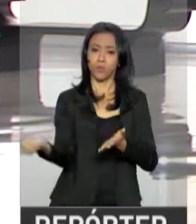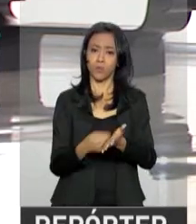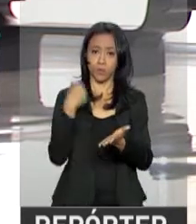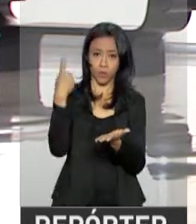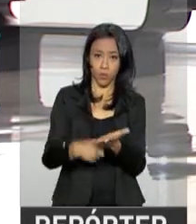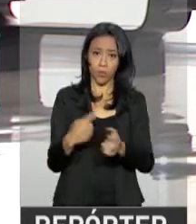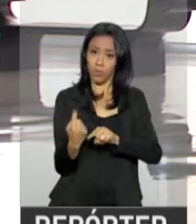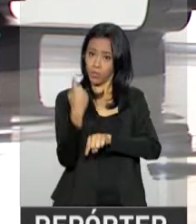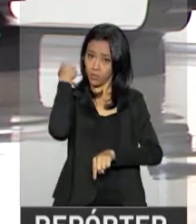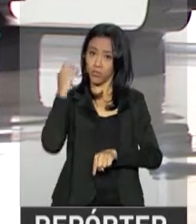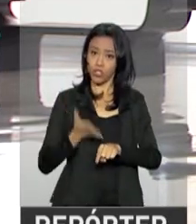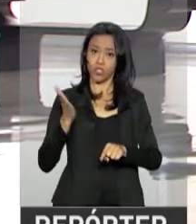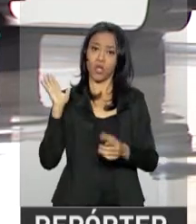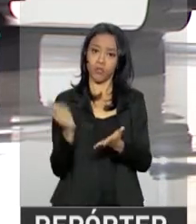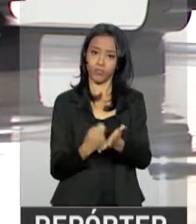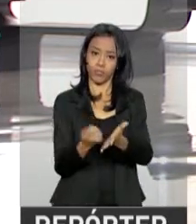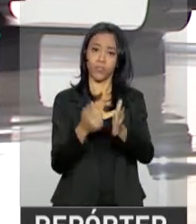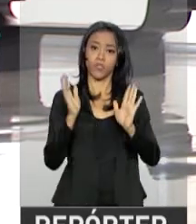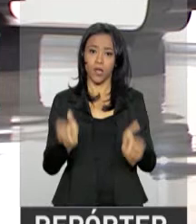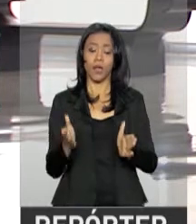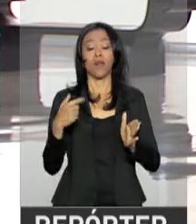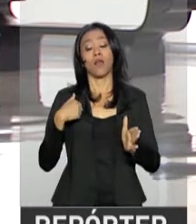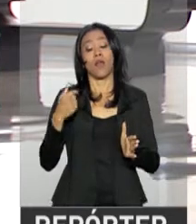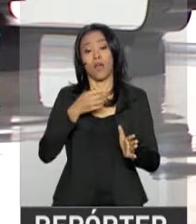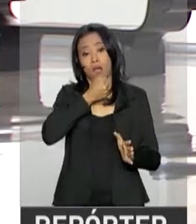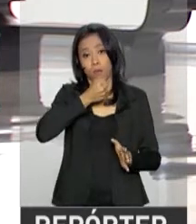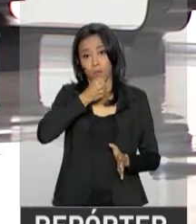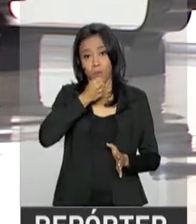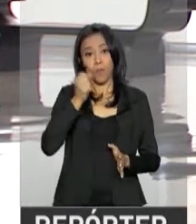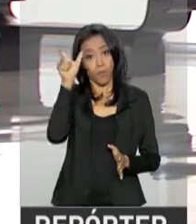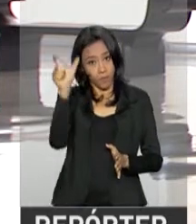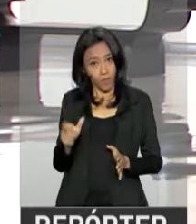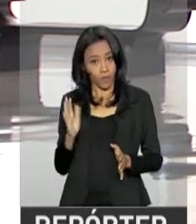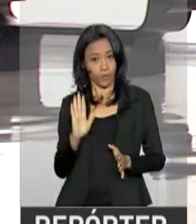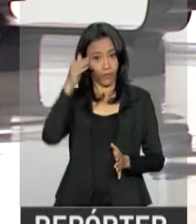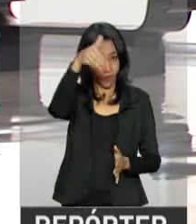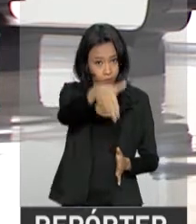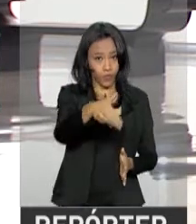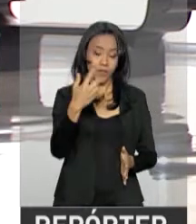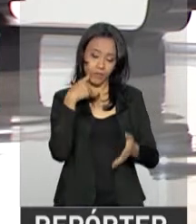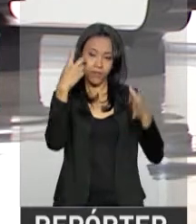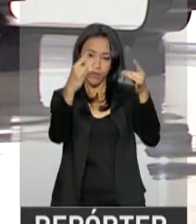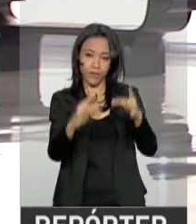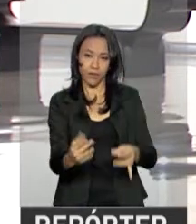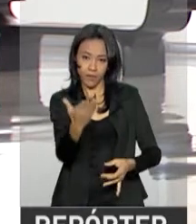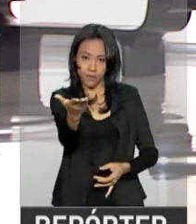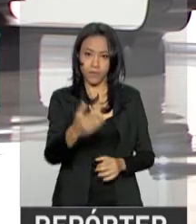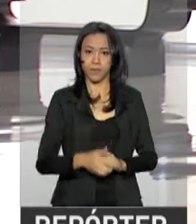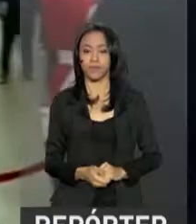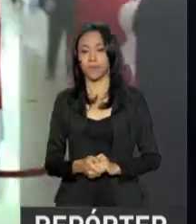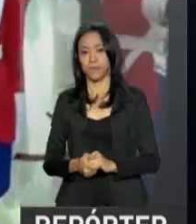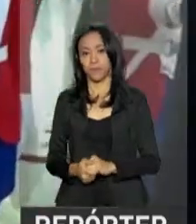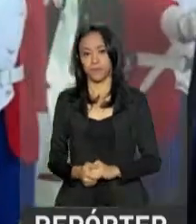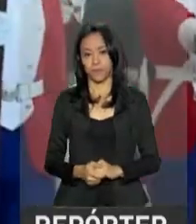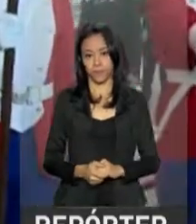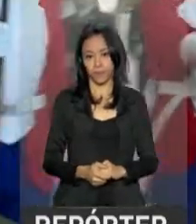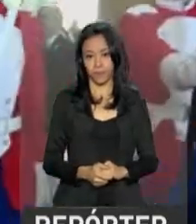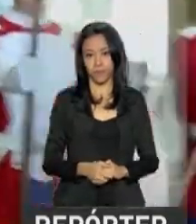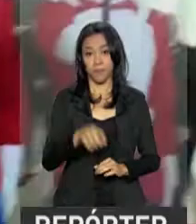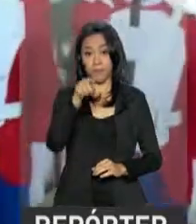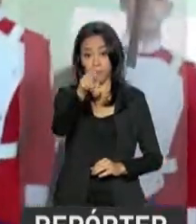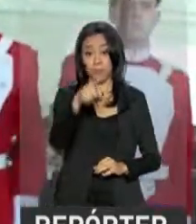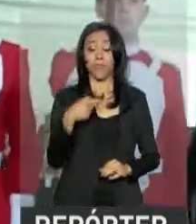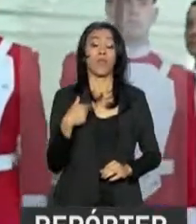a repórter luana karen acompanhou o encontro em assunção e traz mais detalhes a